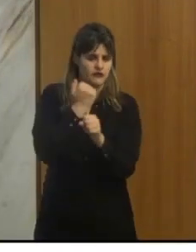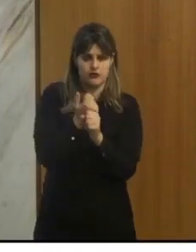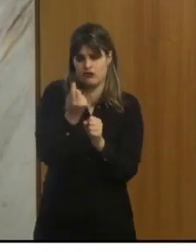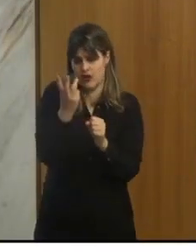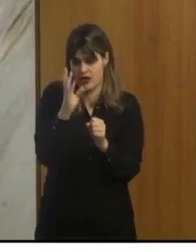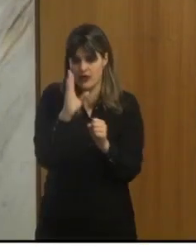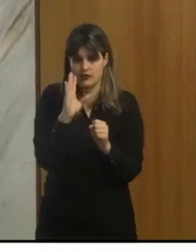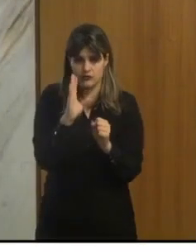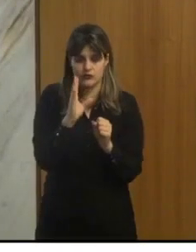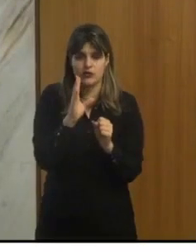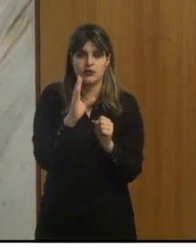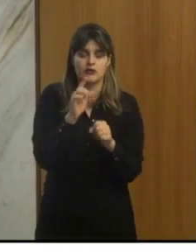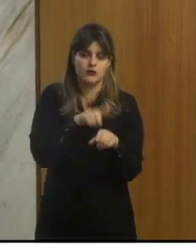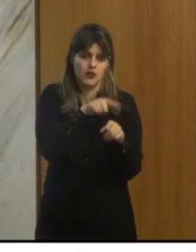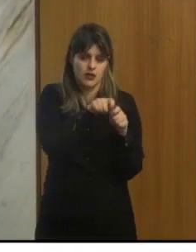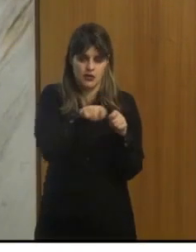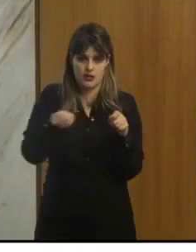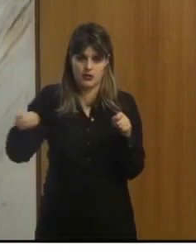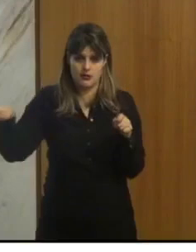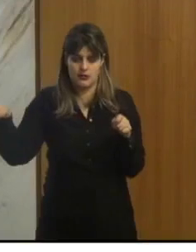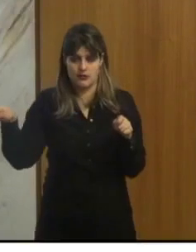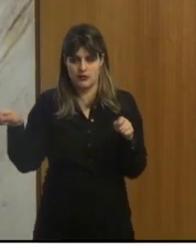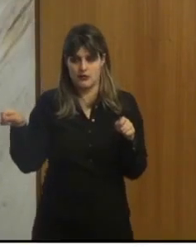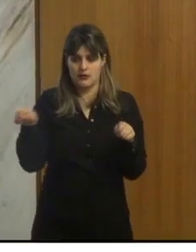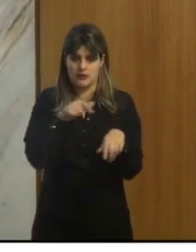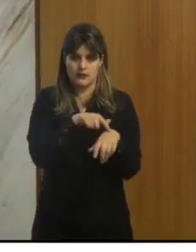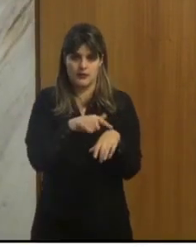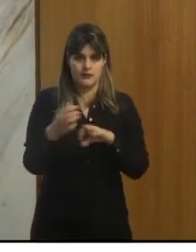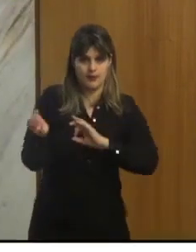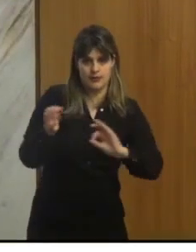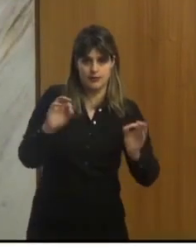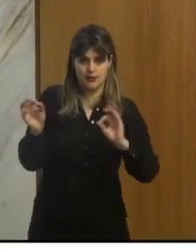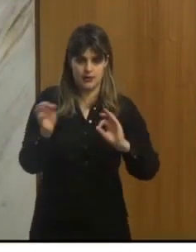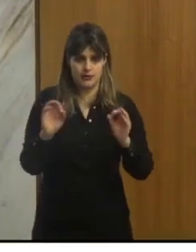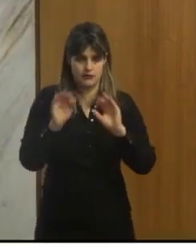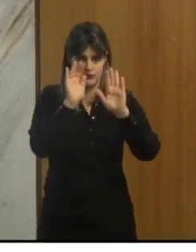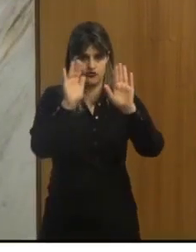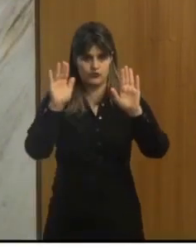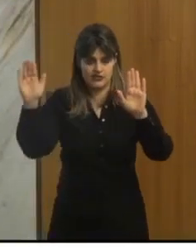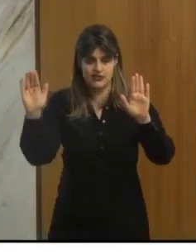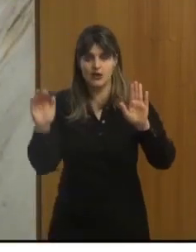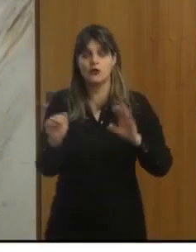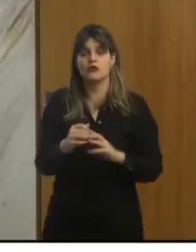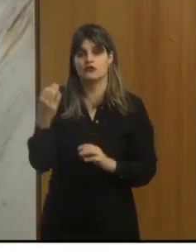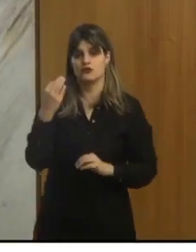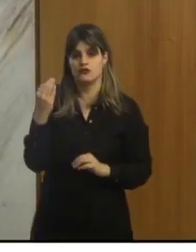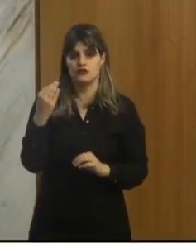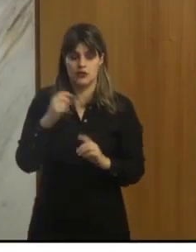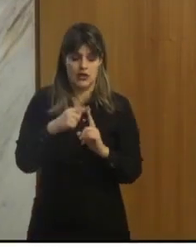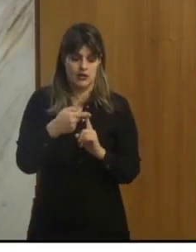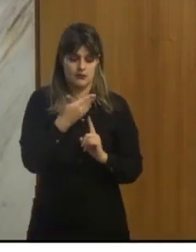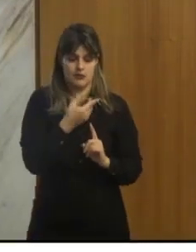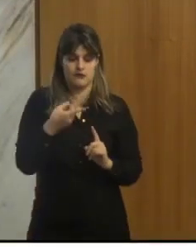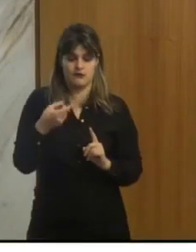peças ao longo do tempo preparatório para a exposição, que seria 95,